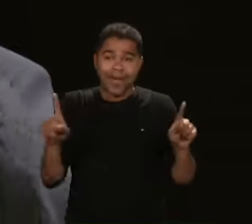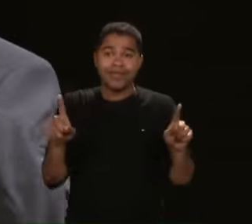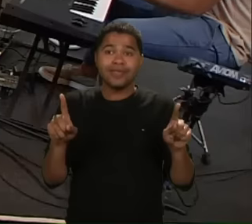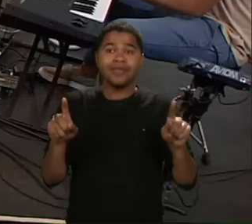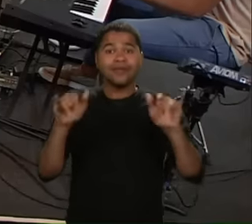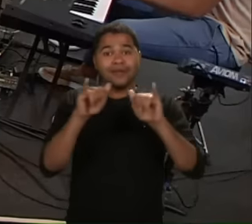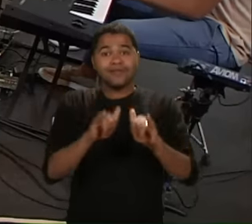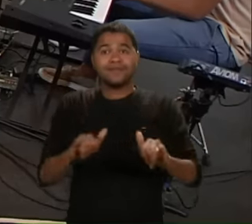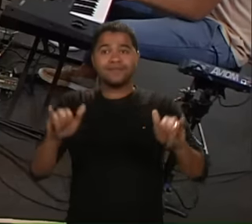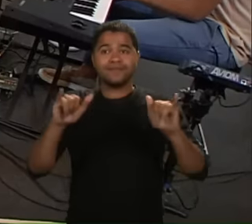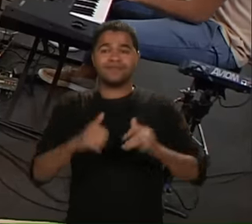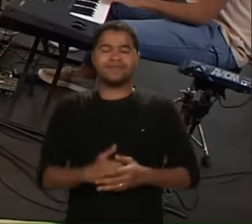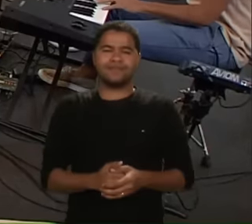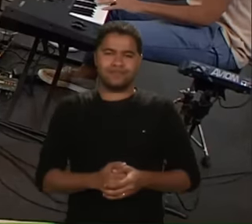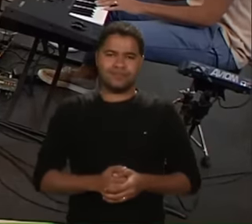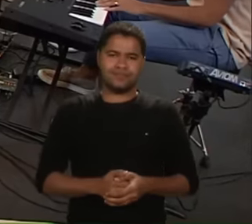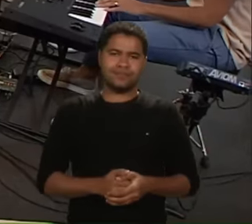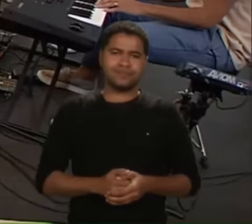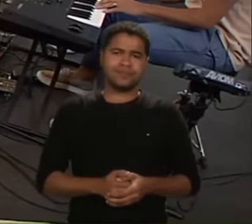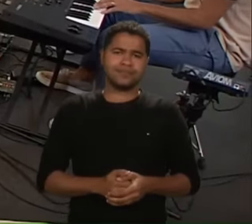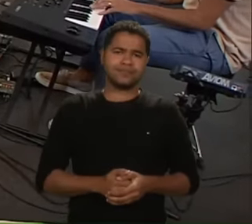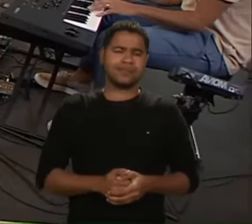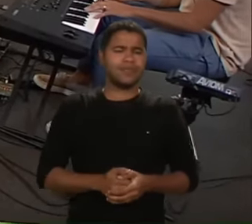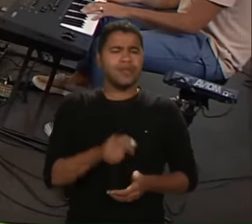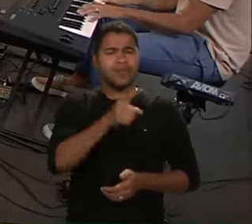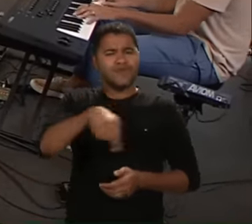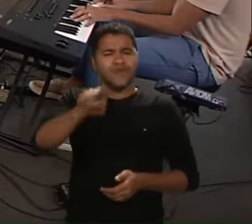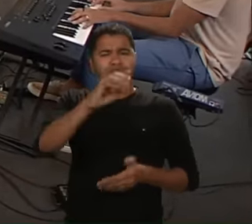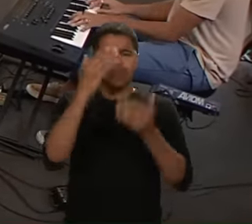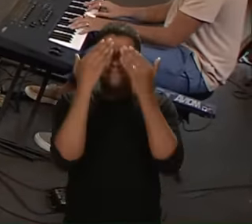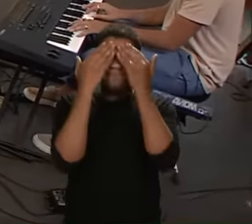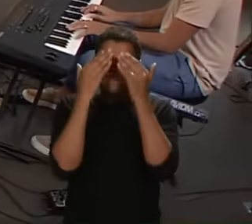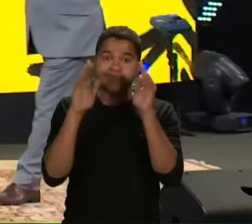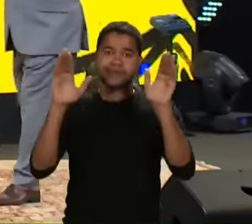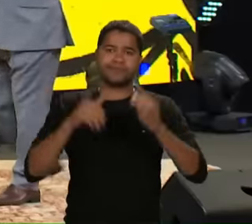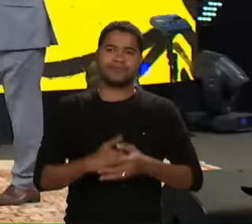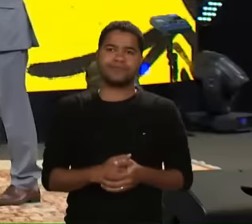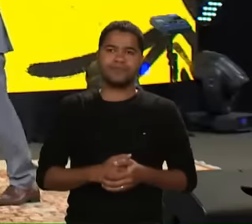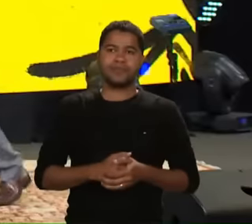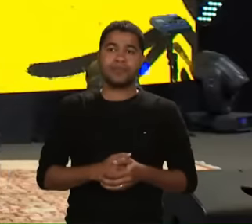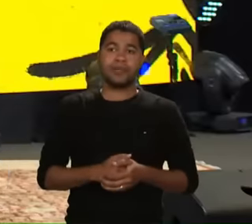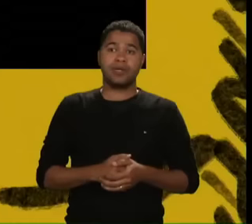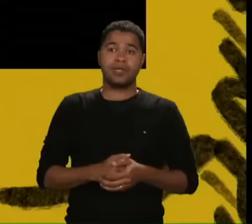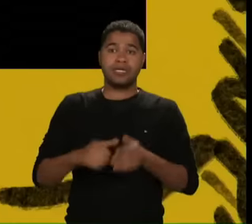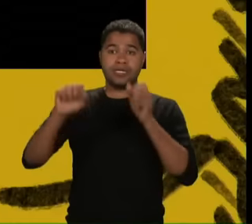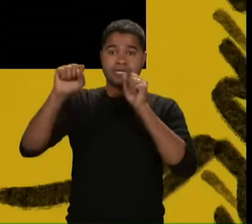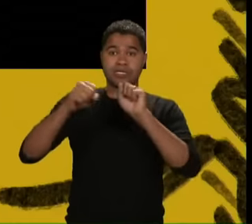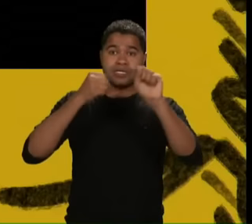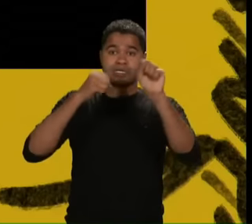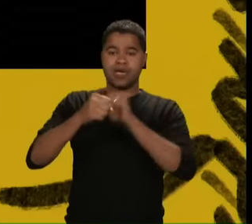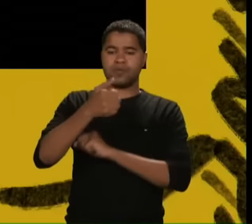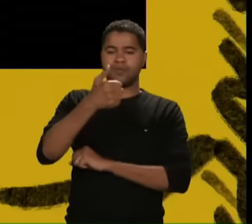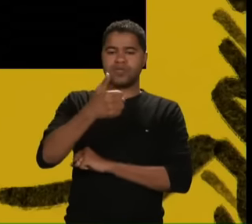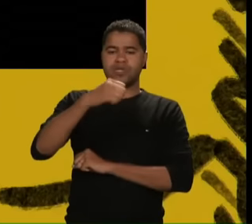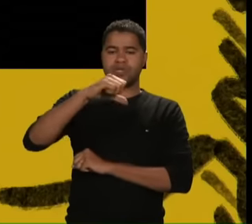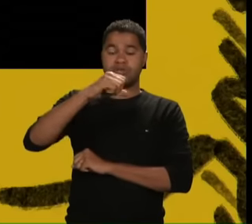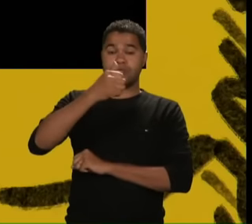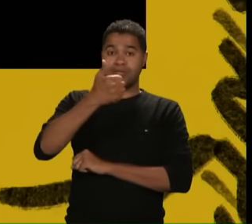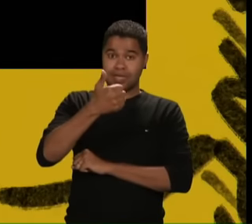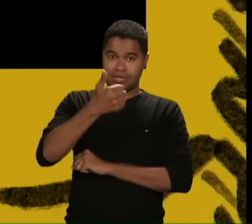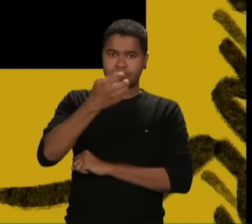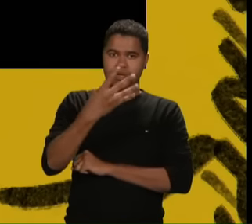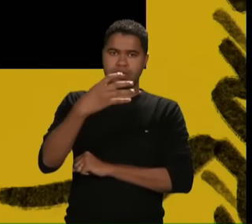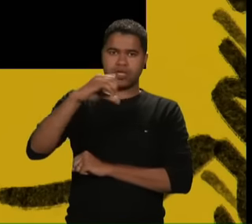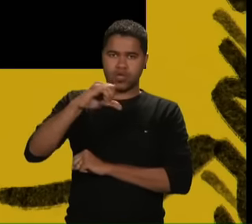quero deixar isso assim claro para você. Aqueles, olha o que está escrito, Salmo 149, o verso